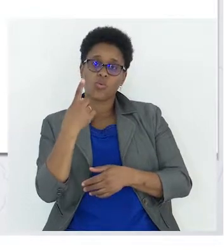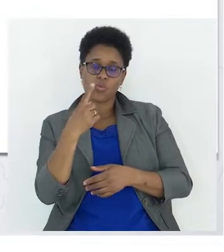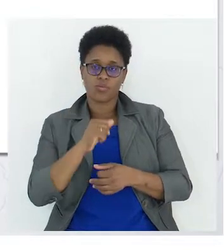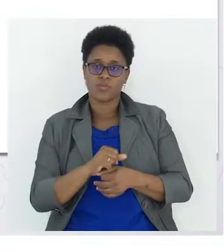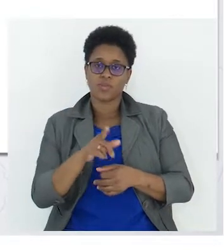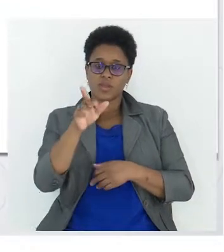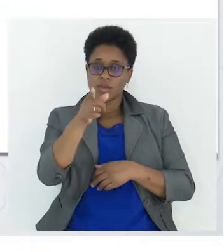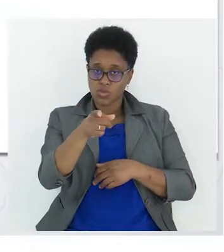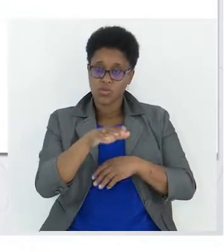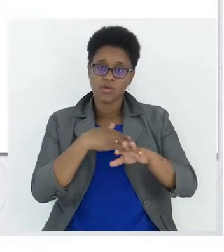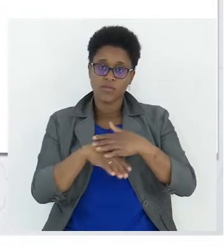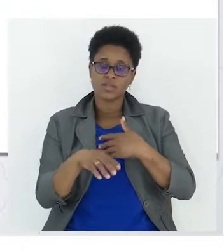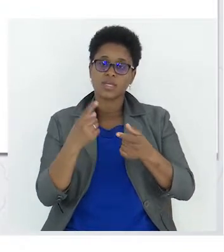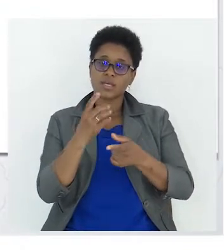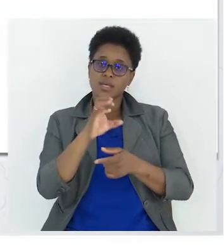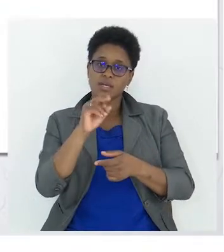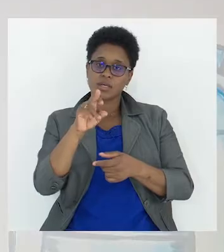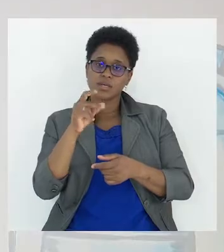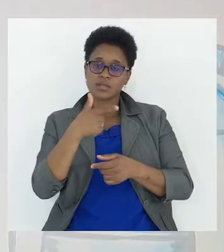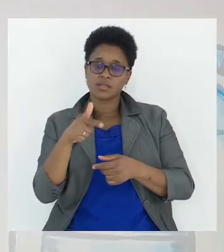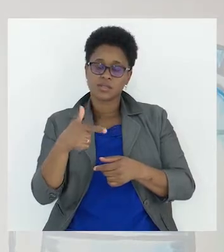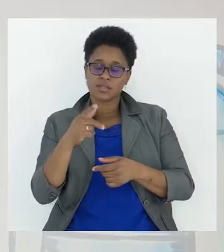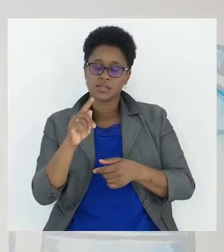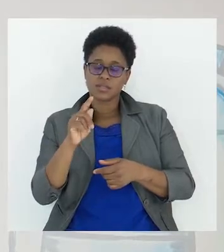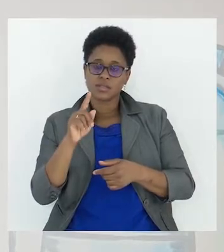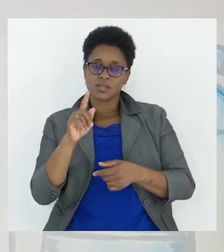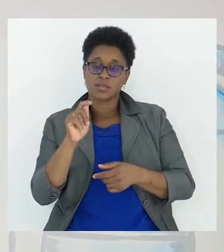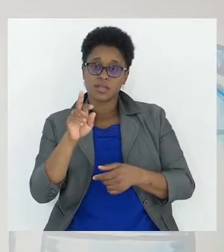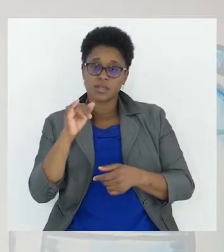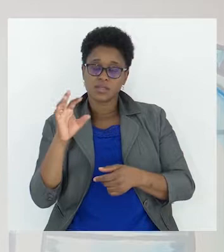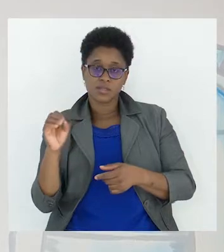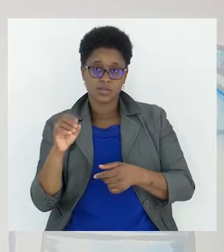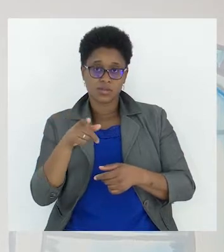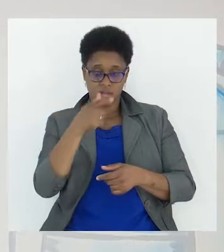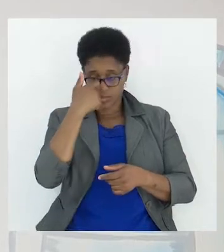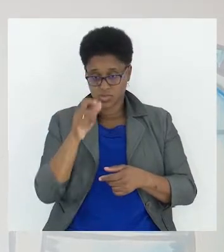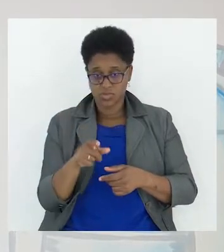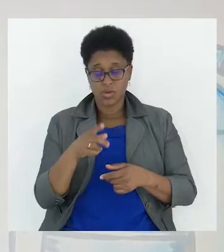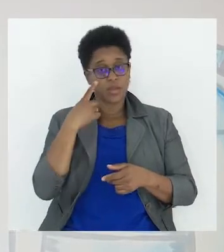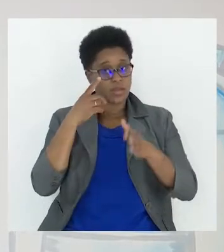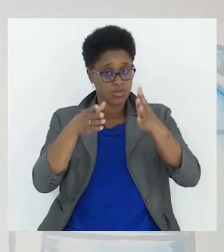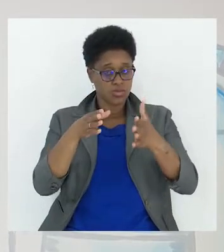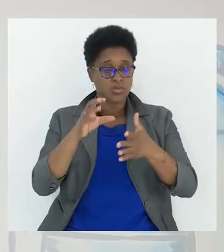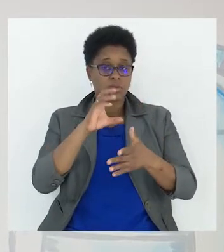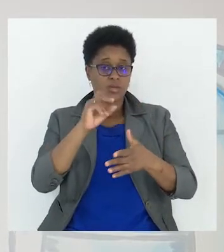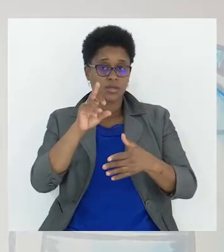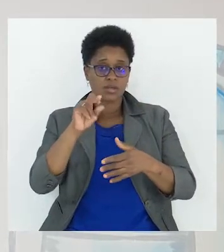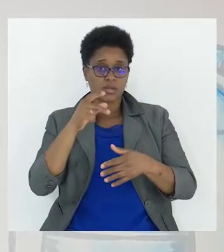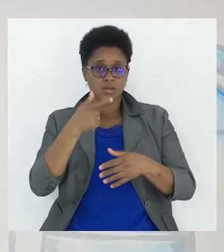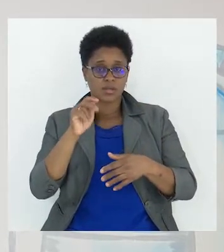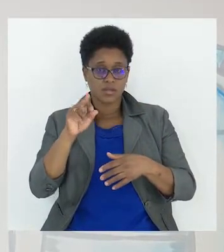fazer a caracterização desse interveniente. Agora, atenção, a caracterização é feita de duas